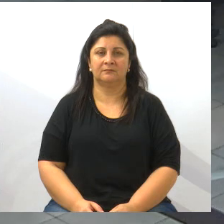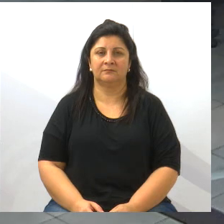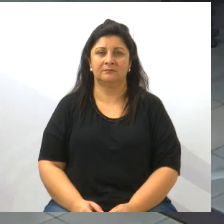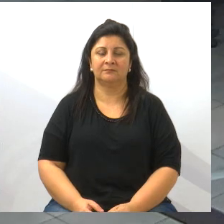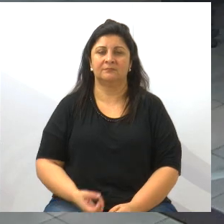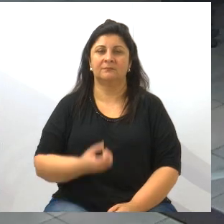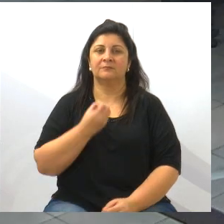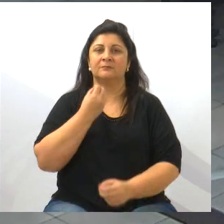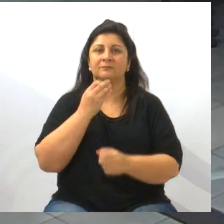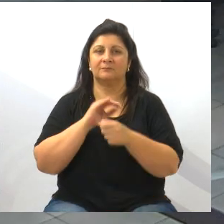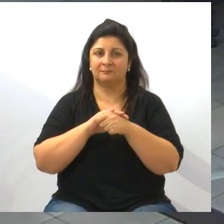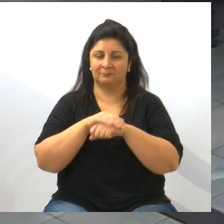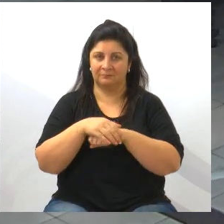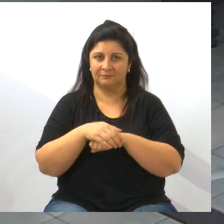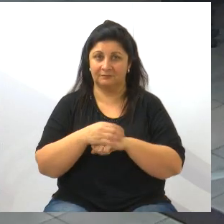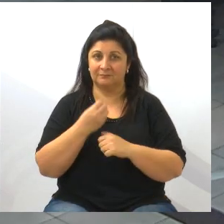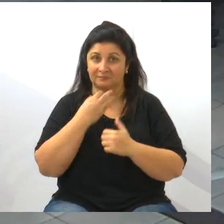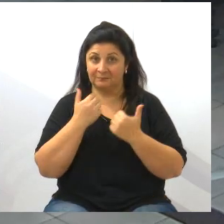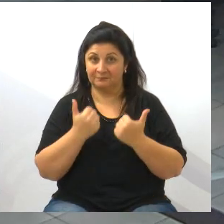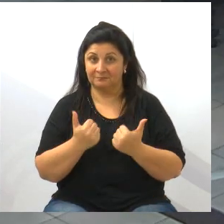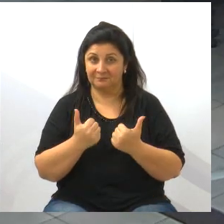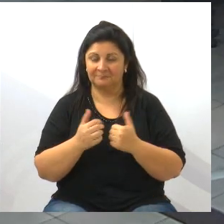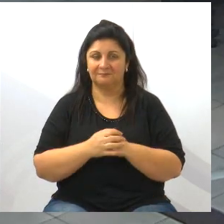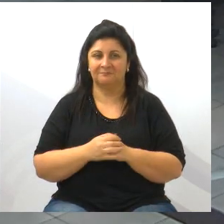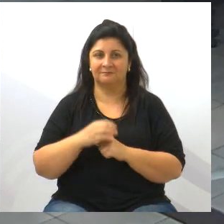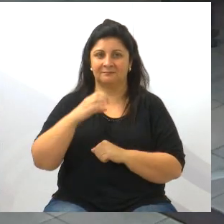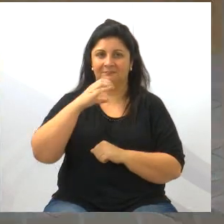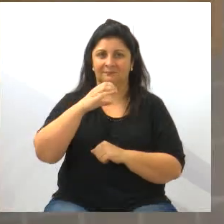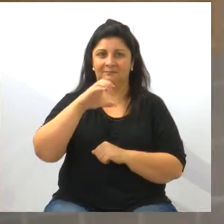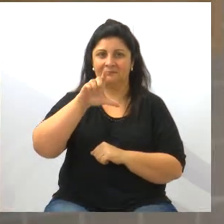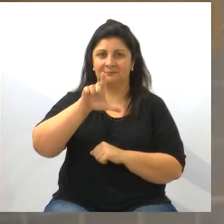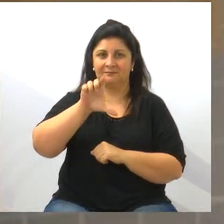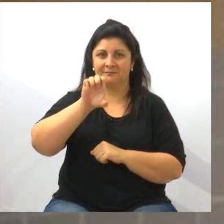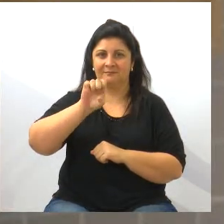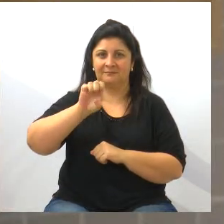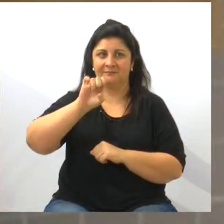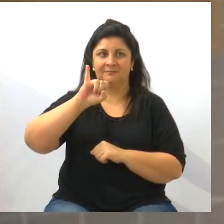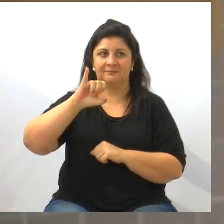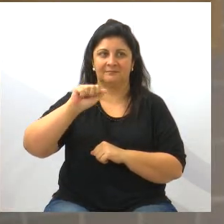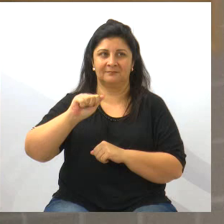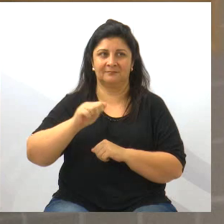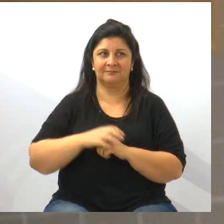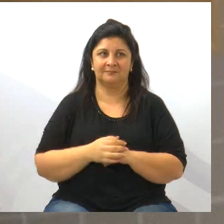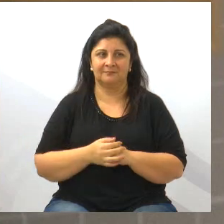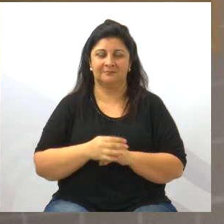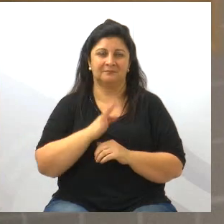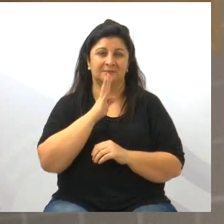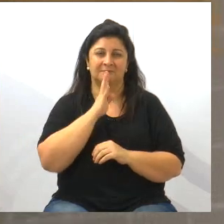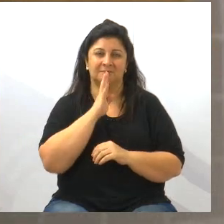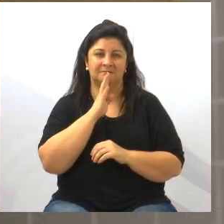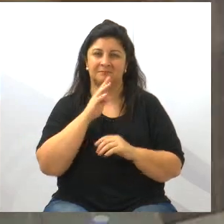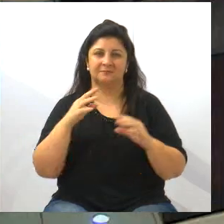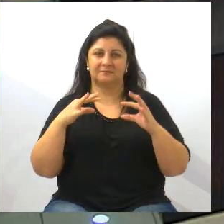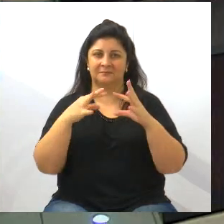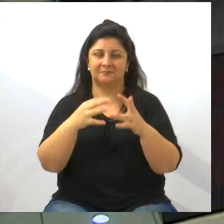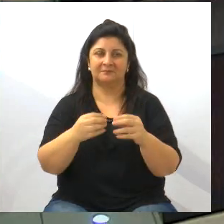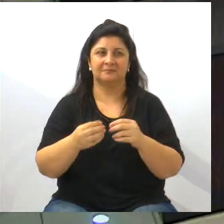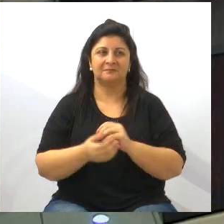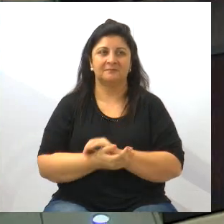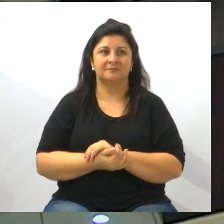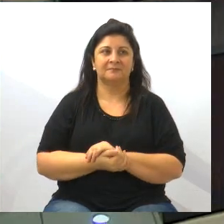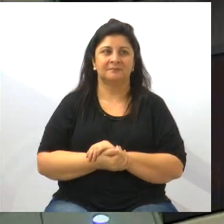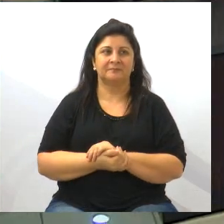Boa noite, gente, tudo bem? Então, sou a Cléia, eu acho que eu conheço todo mundo que está aí, praticamente todo mundo, né?